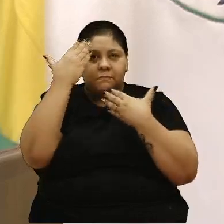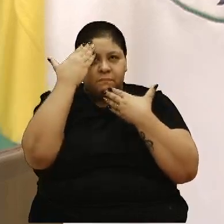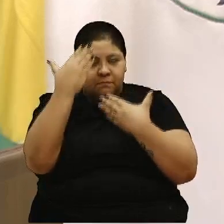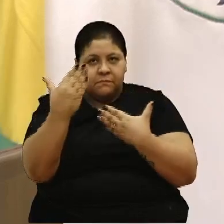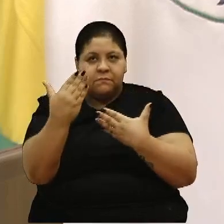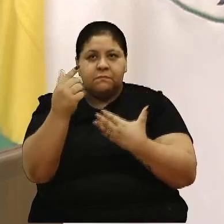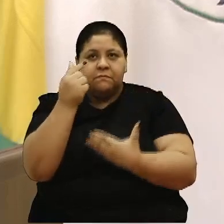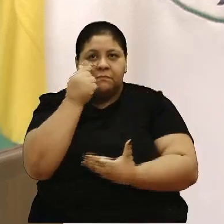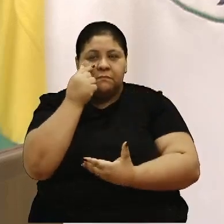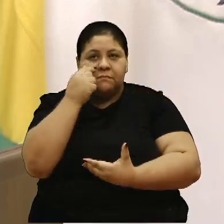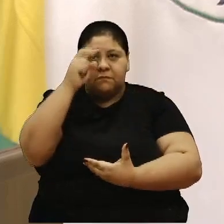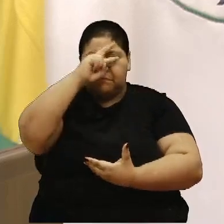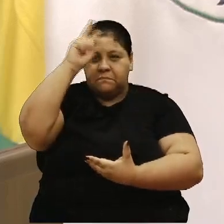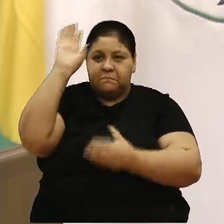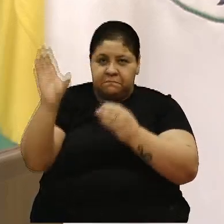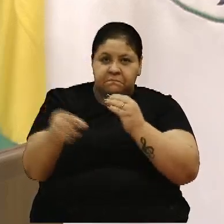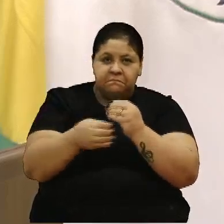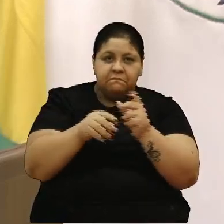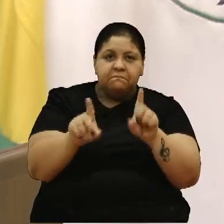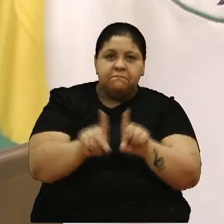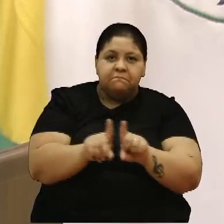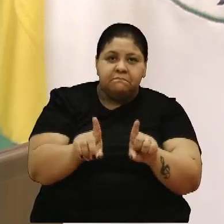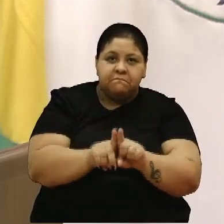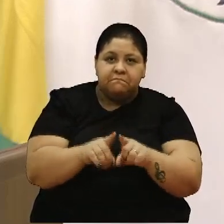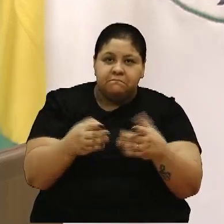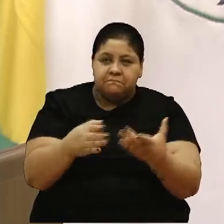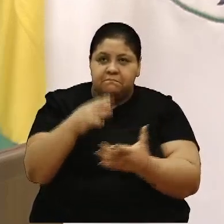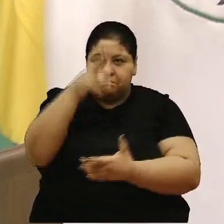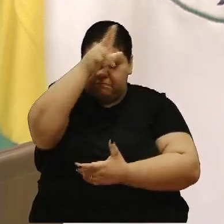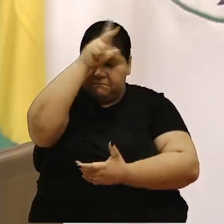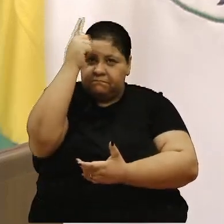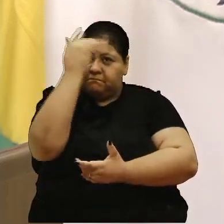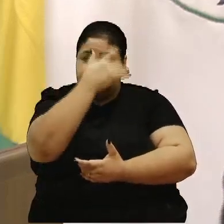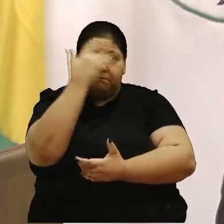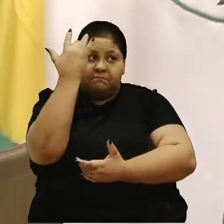Friso e Edson, pela contribuição também. E ao prefeito Odiló, e era isso. Obrigado.